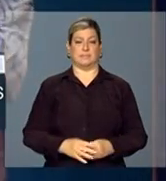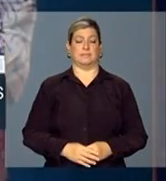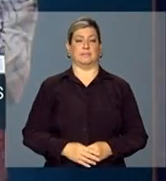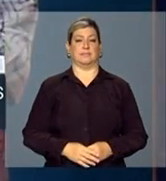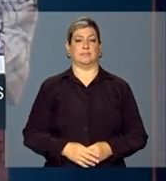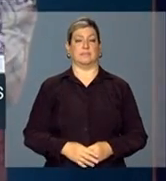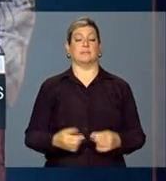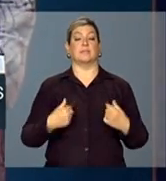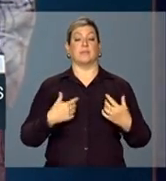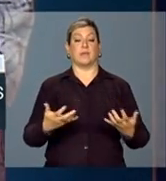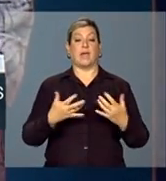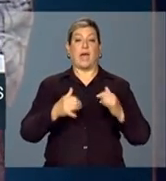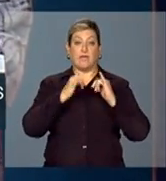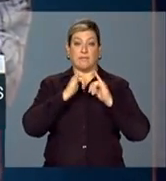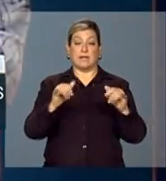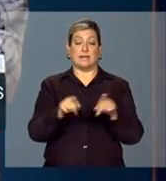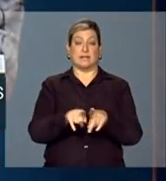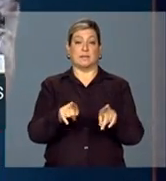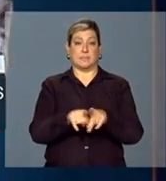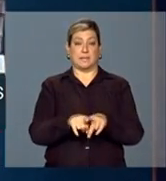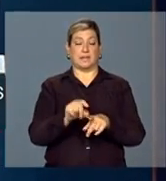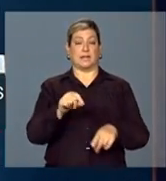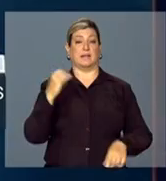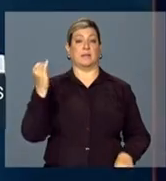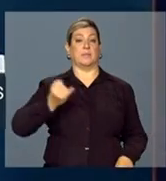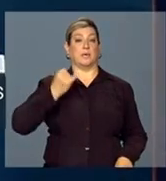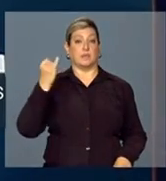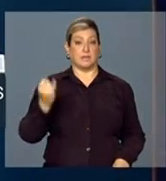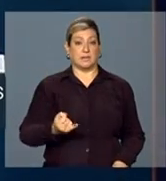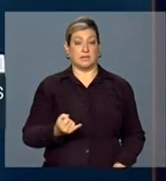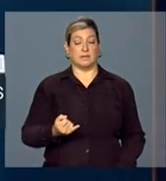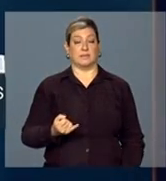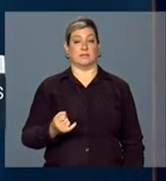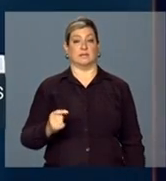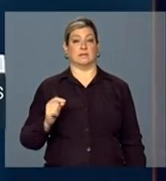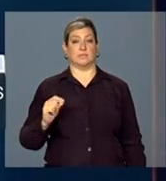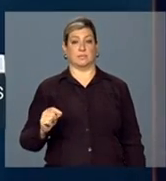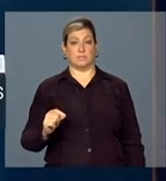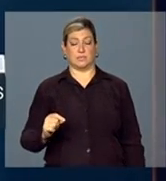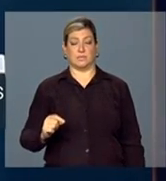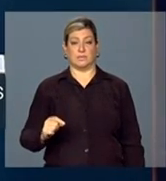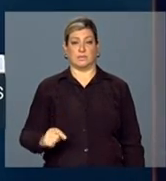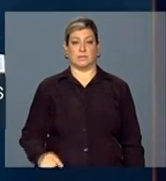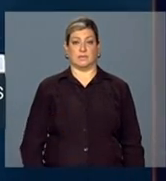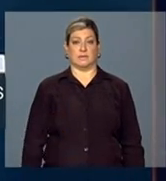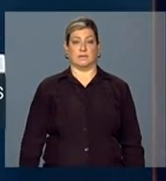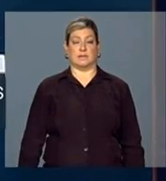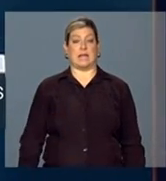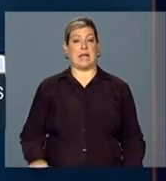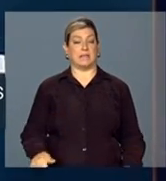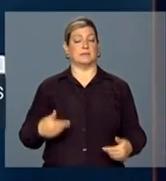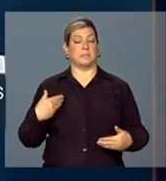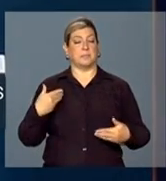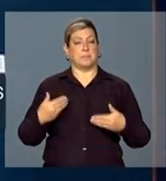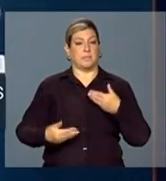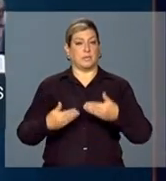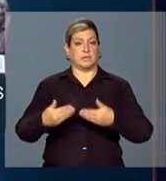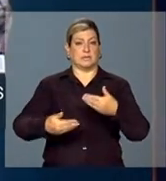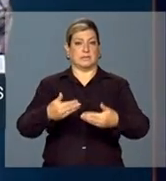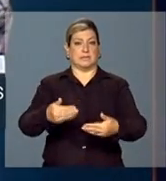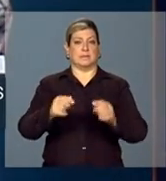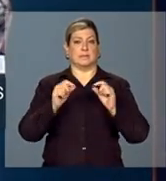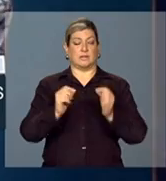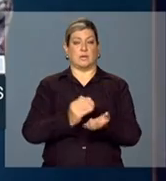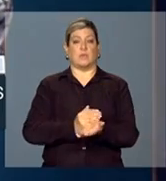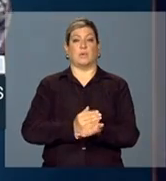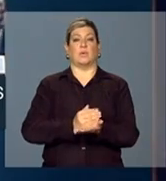Queria destacar também a importância de ter tido, nesse processo que